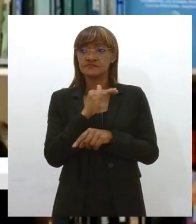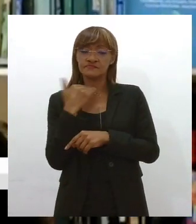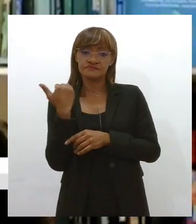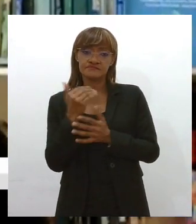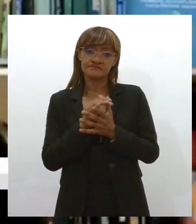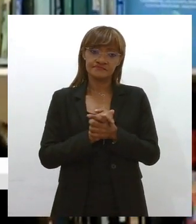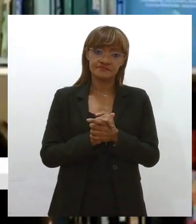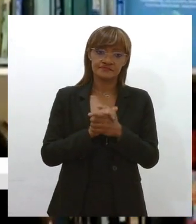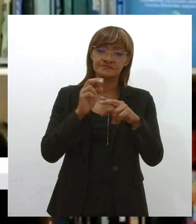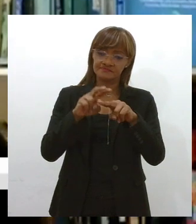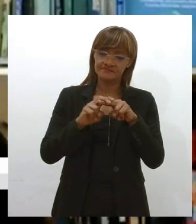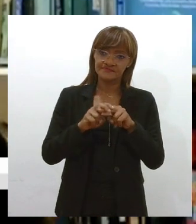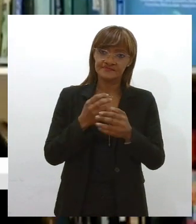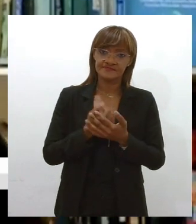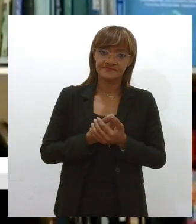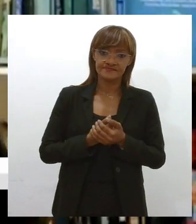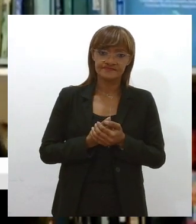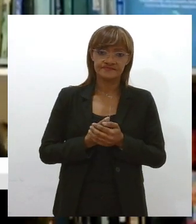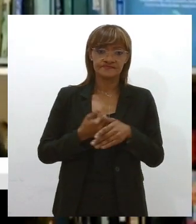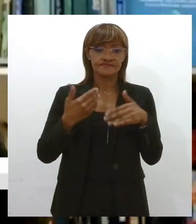da morte. Então, eu reuni